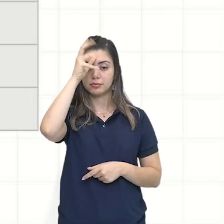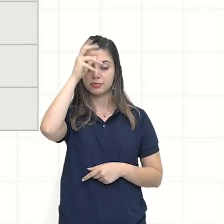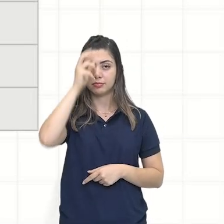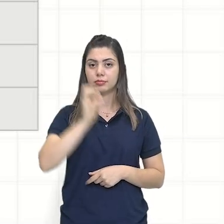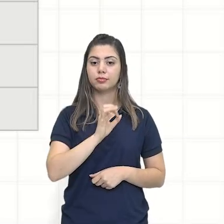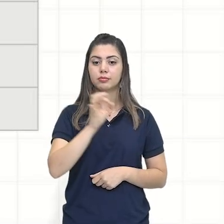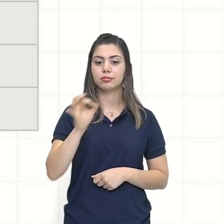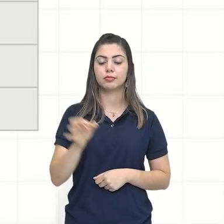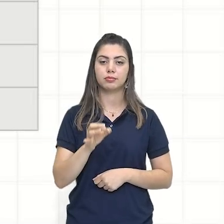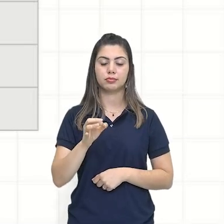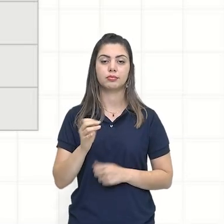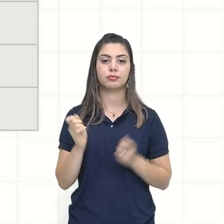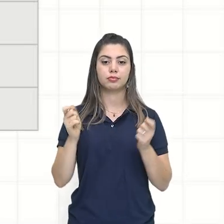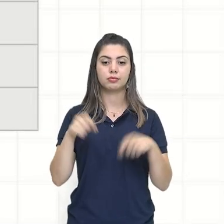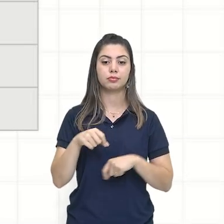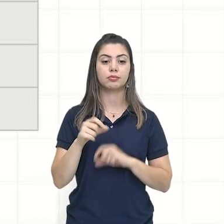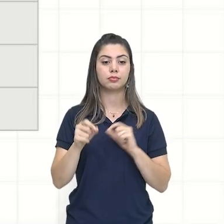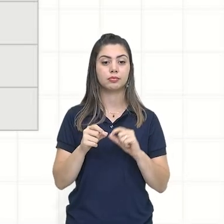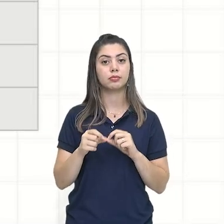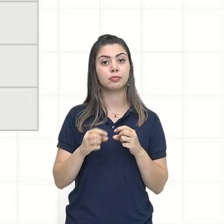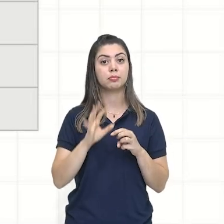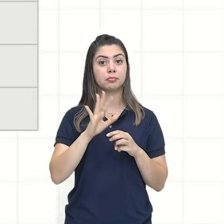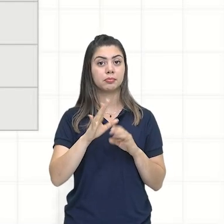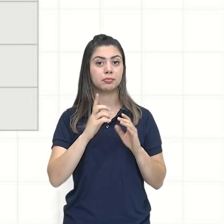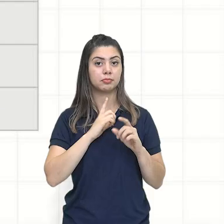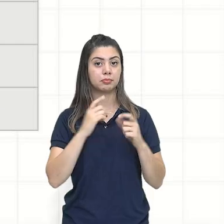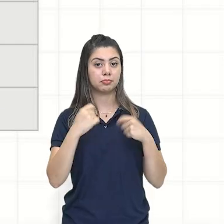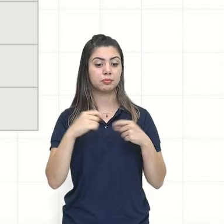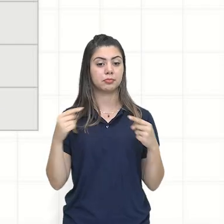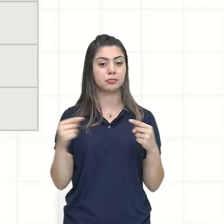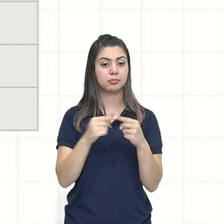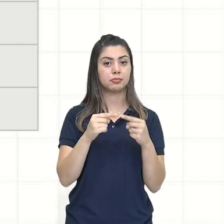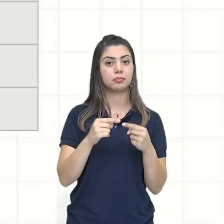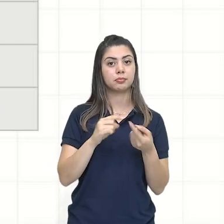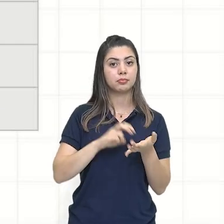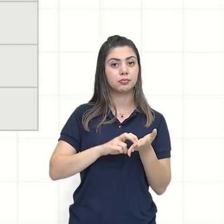de quem? Dos 3 turnos, beleza?